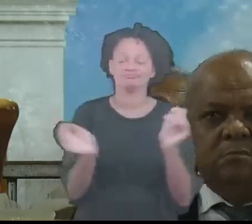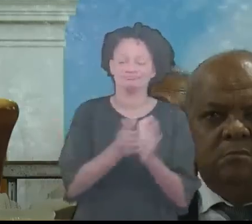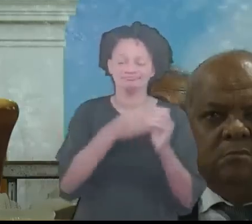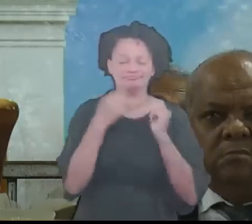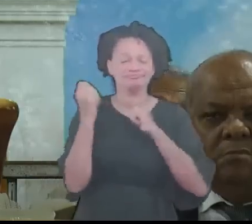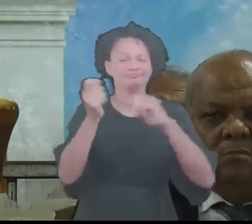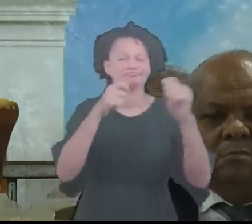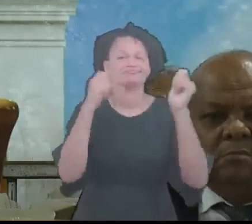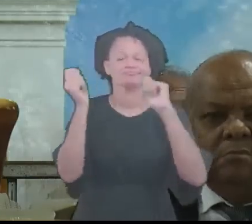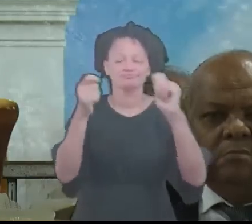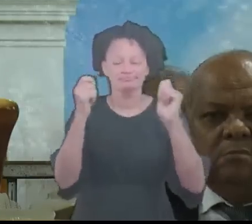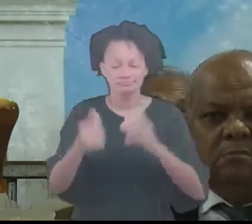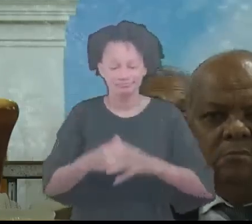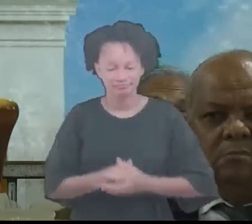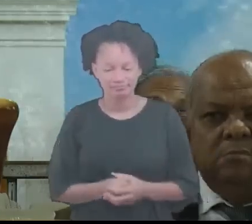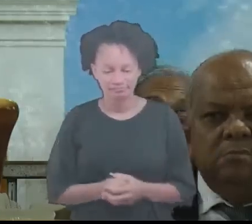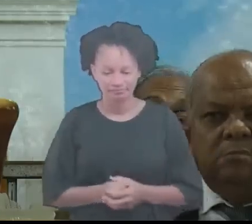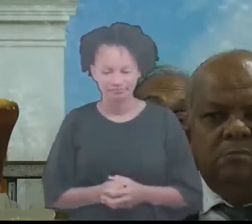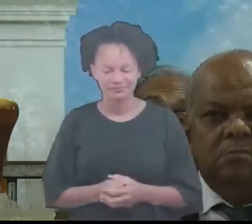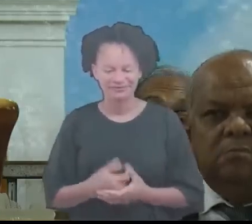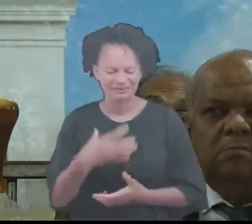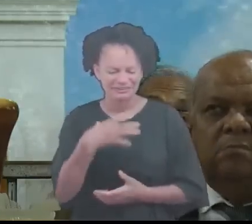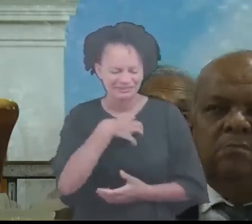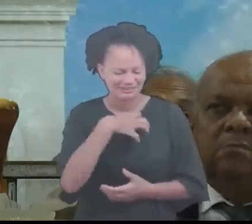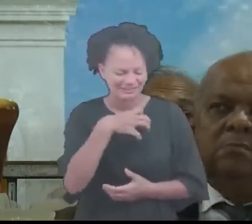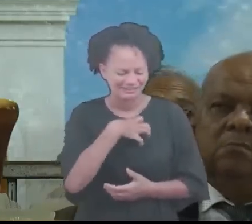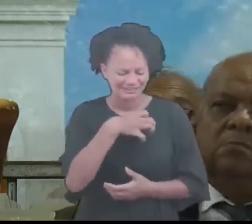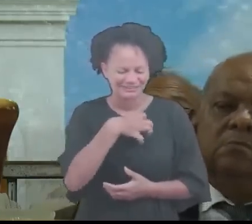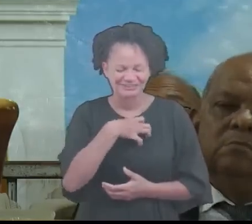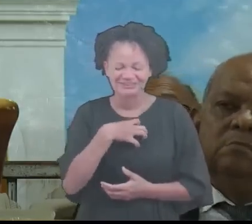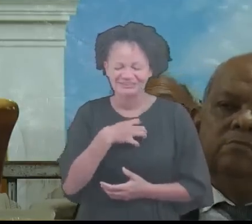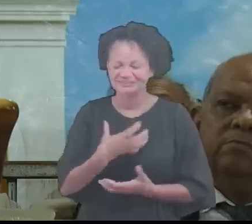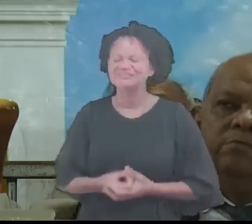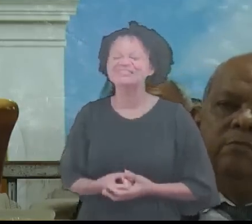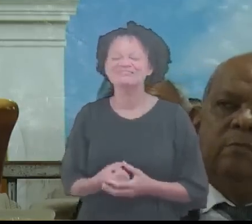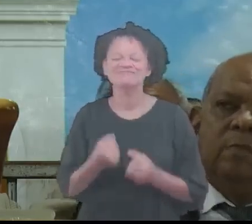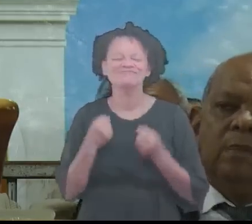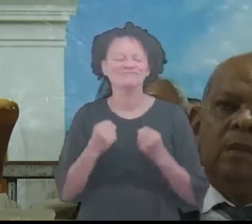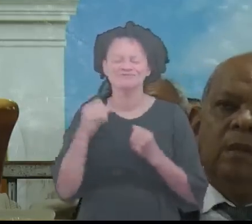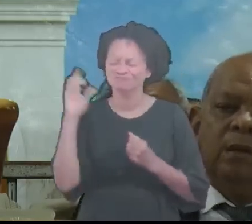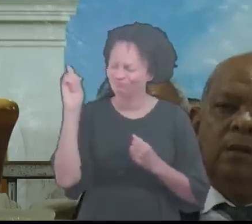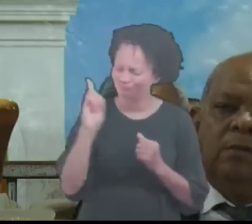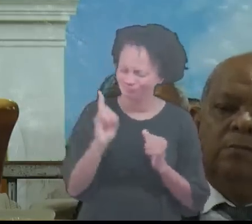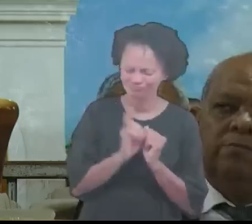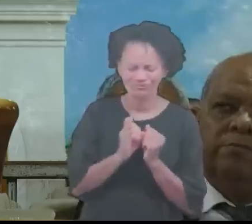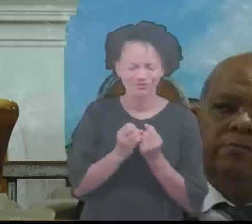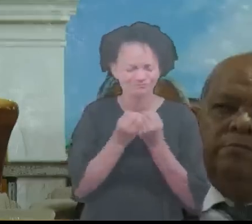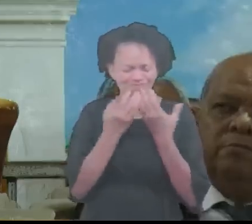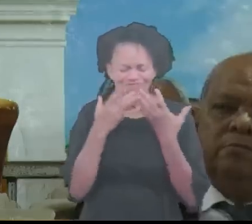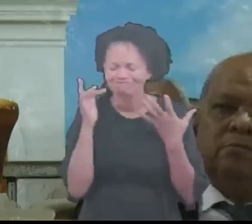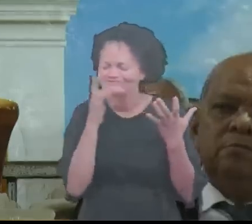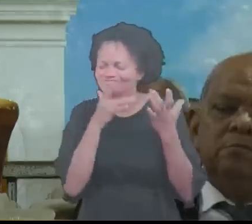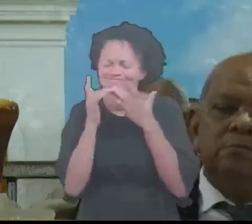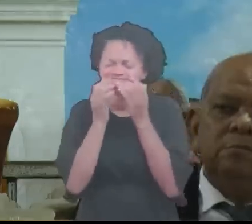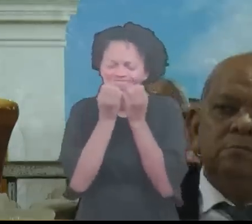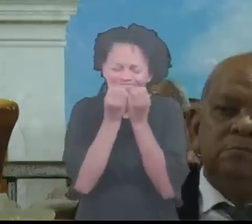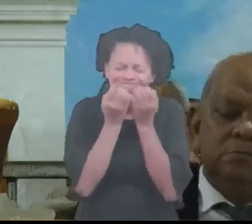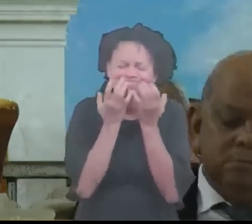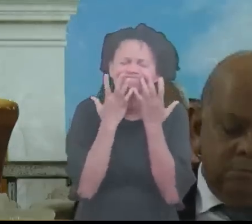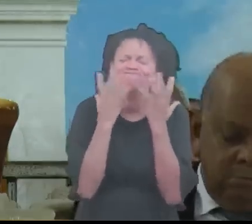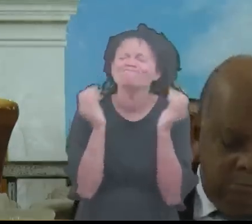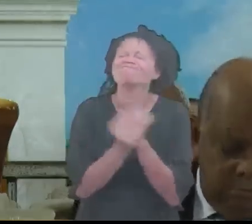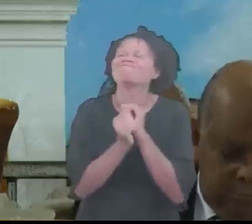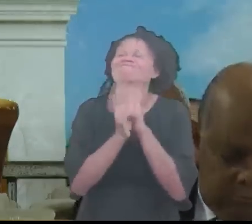Aleluia. Eu estou sentindo o saquitel de mirra, irmão. Oh, como é gostoso ter o saquitel de mirra